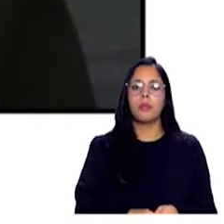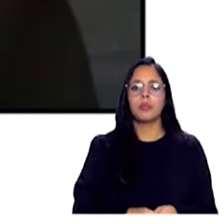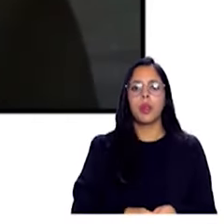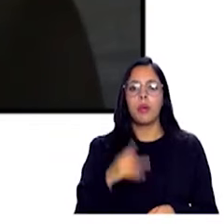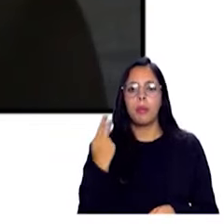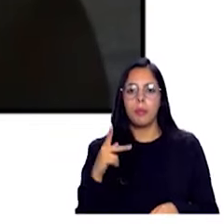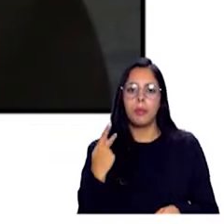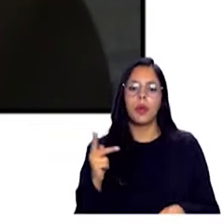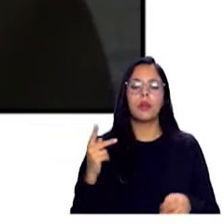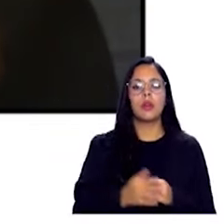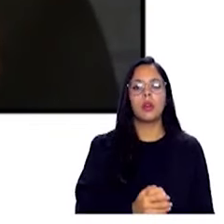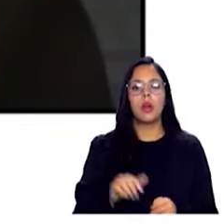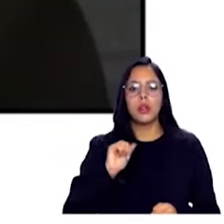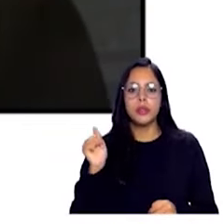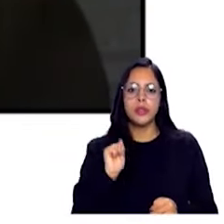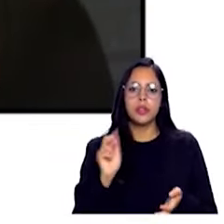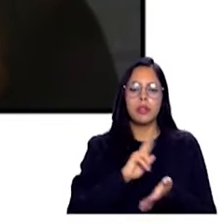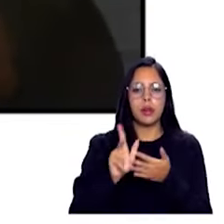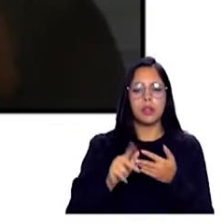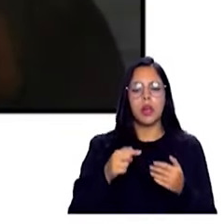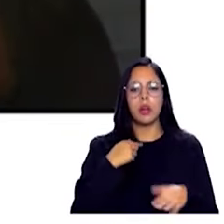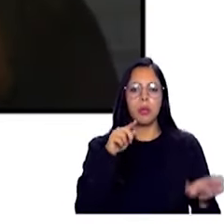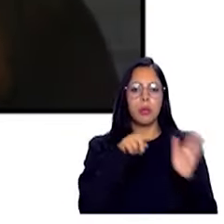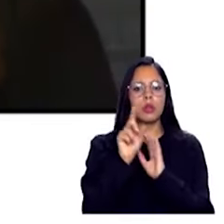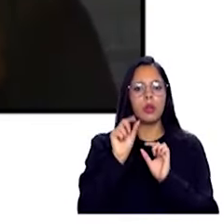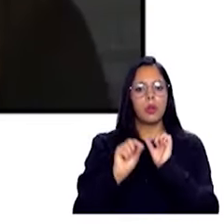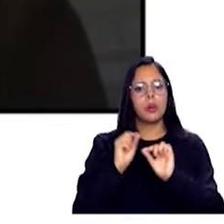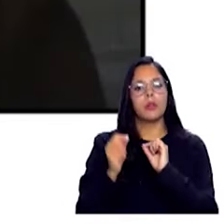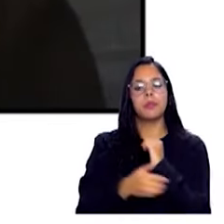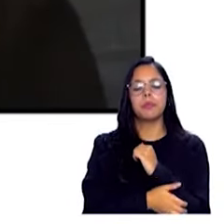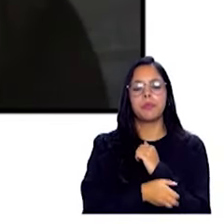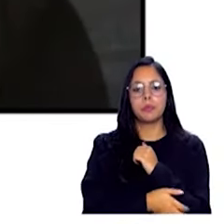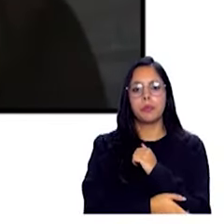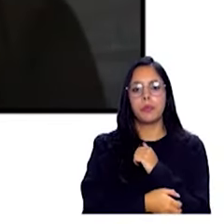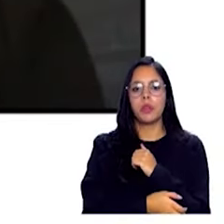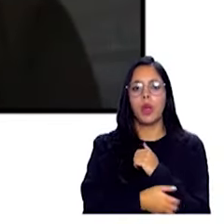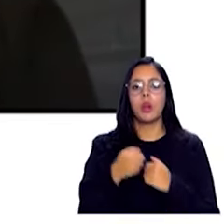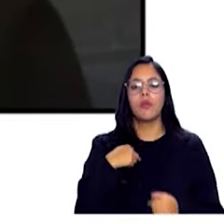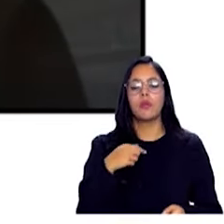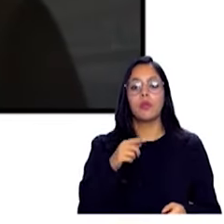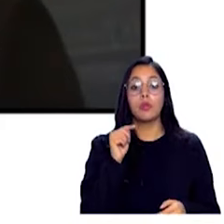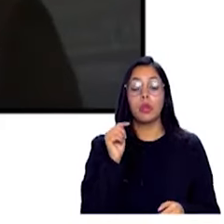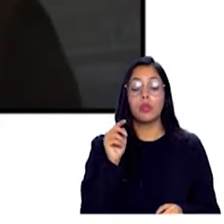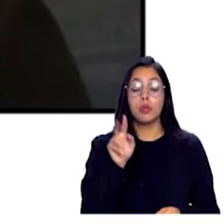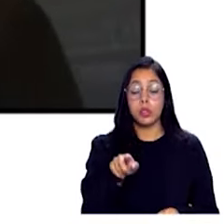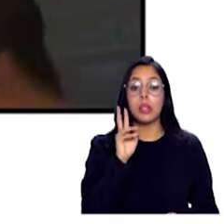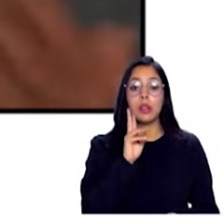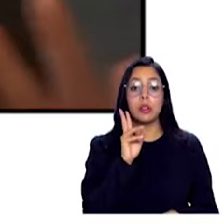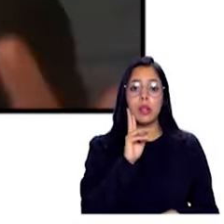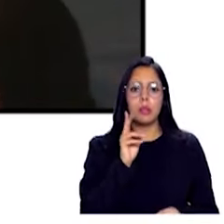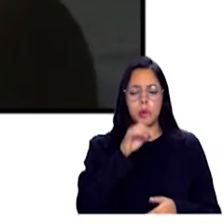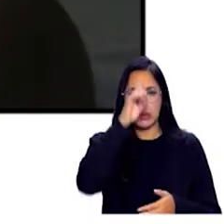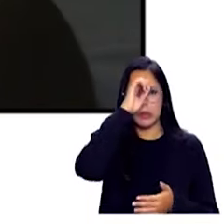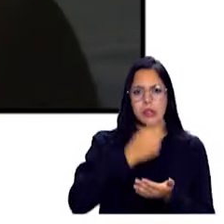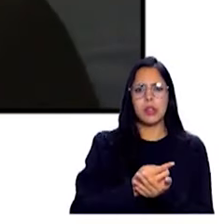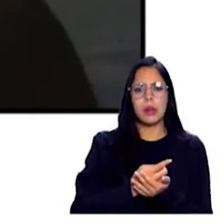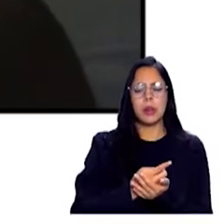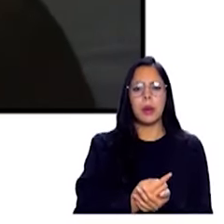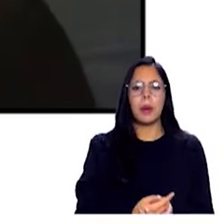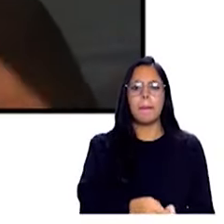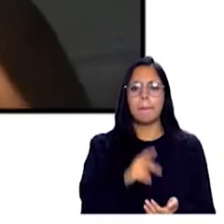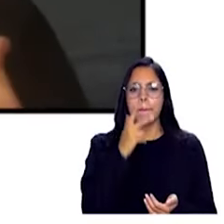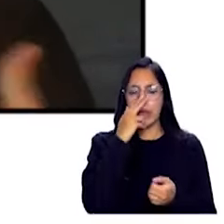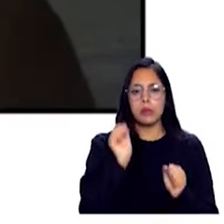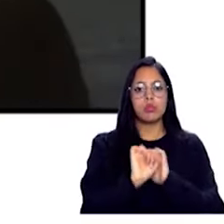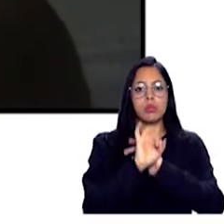seguinte eh eh Você se lembra de alguma decisão Em que tem Aparecido de uma forma bastante nítida